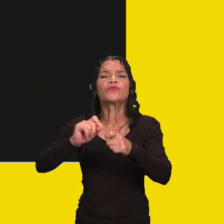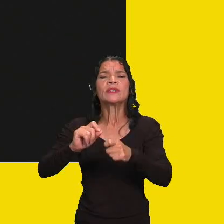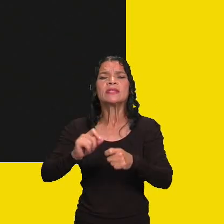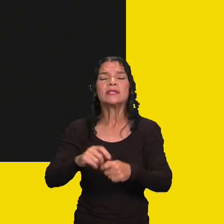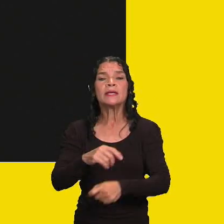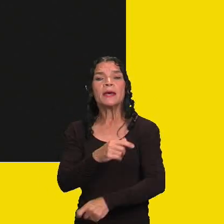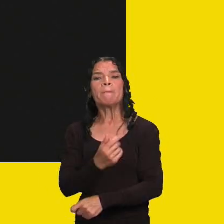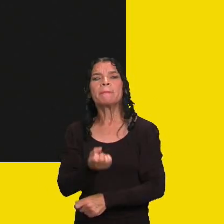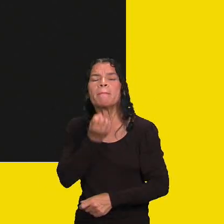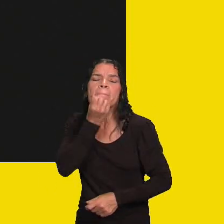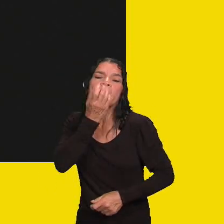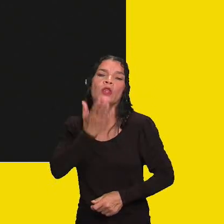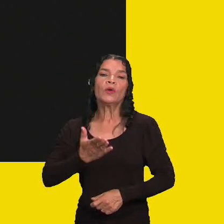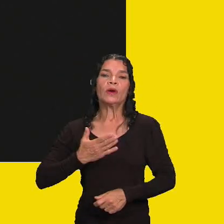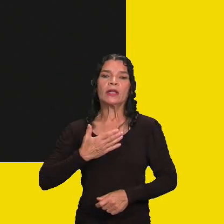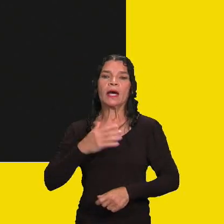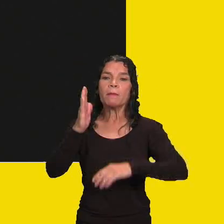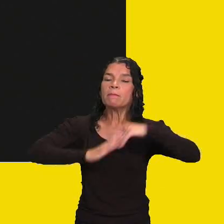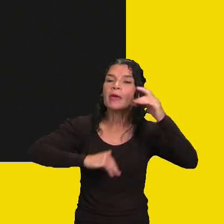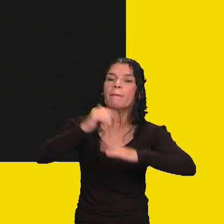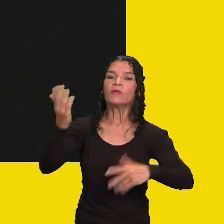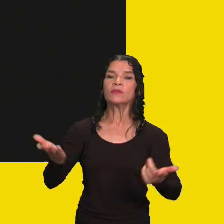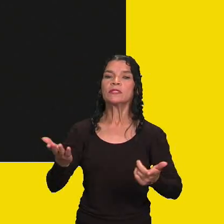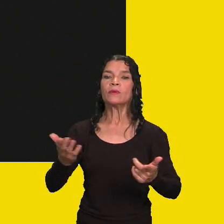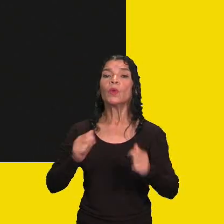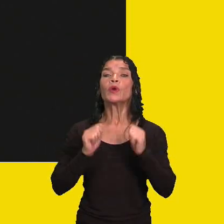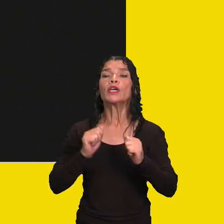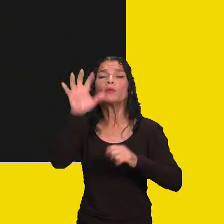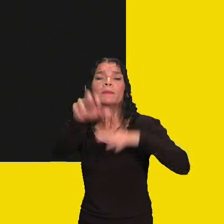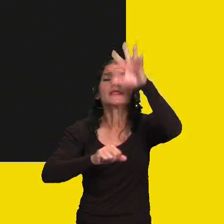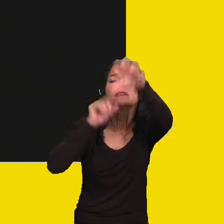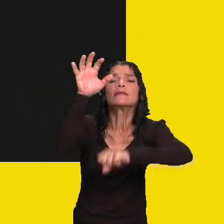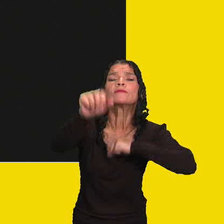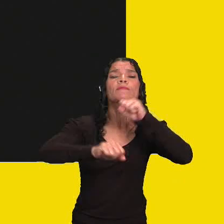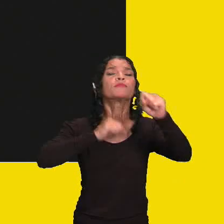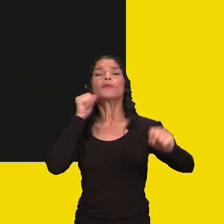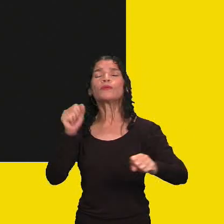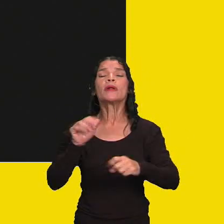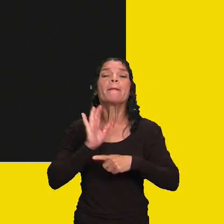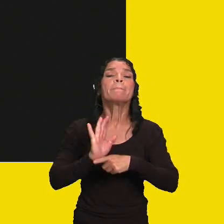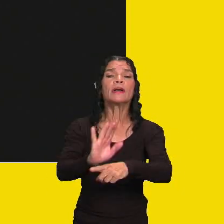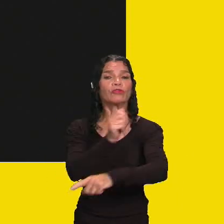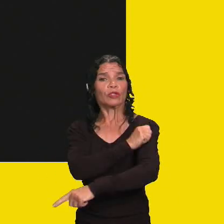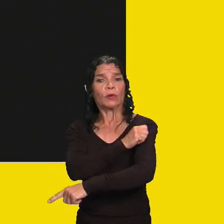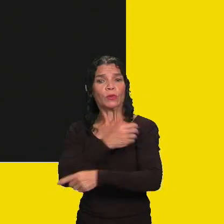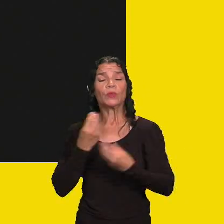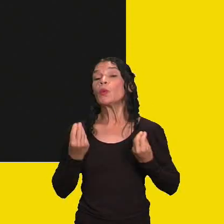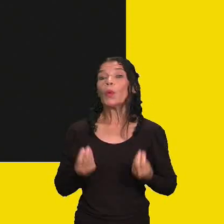que eu ainda não consegui alcançar. Então, assim, eu acho que para mim foi um livro, principalmente quando eu saí